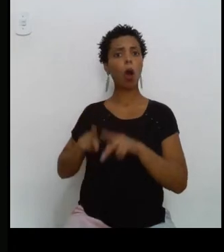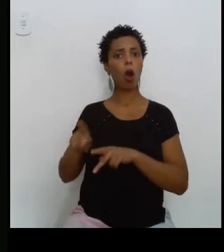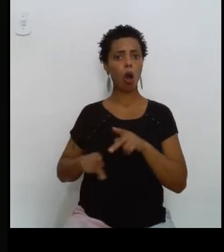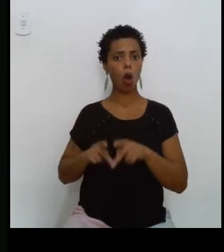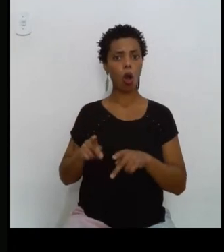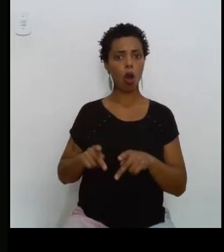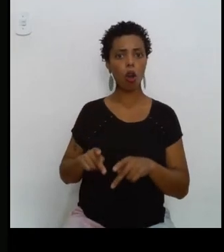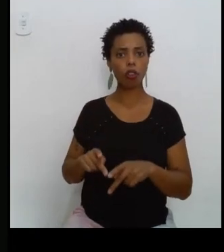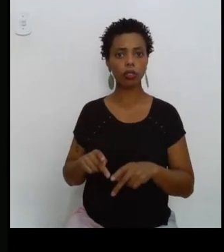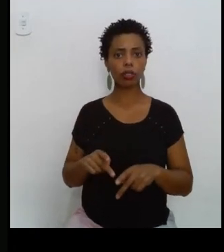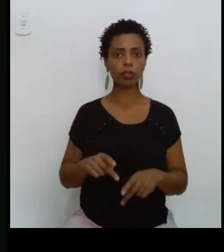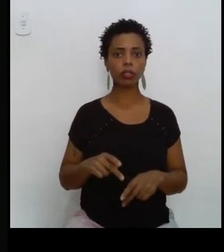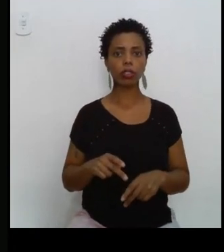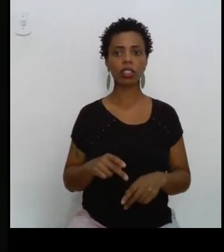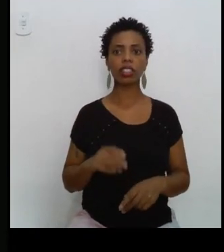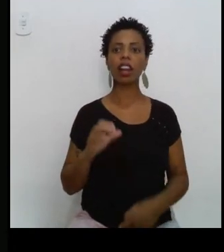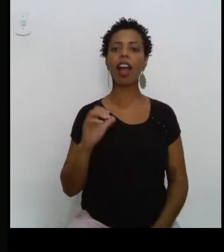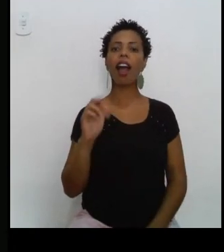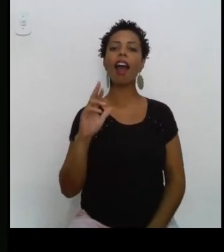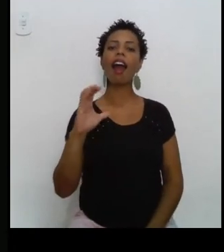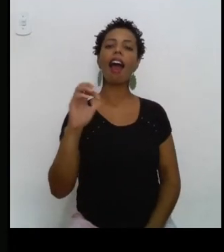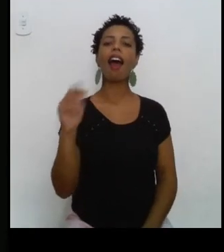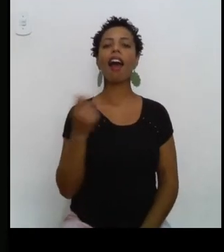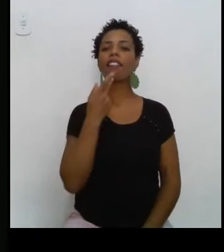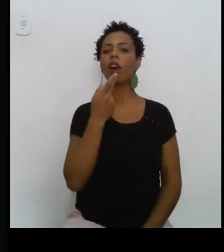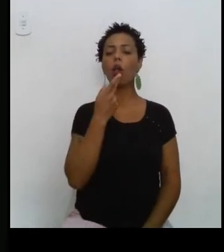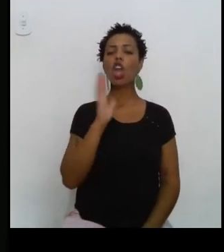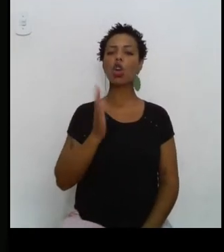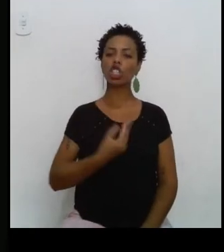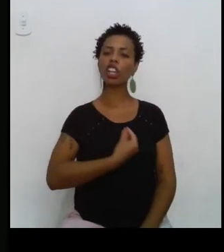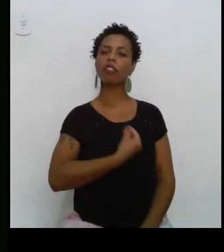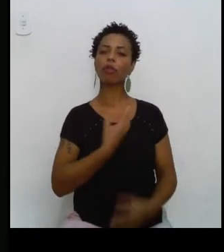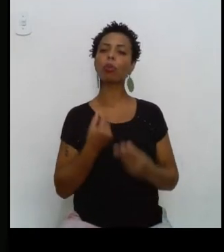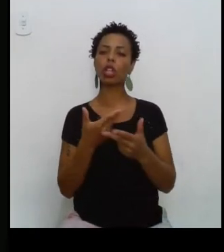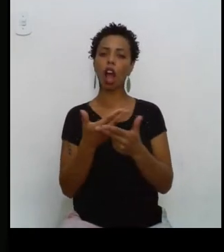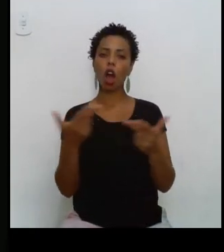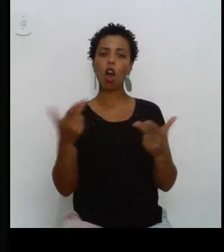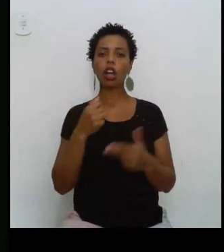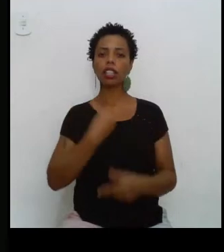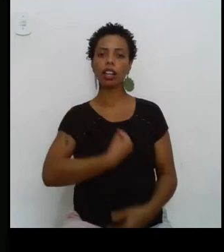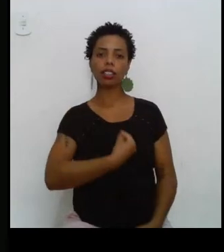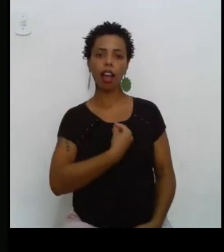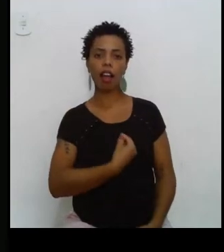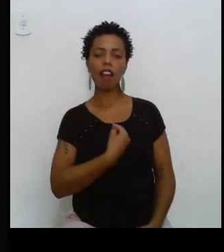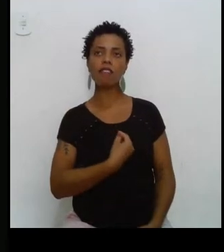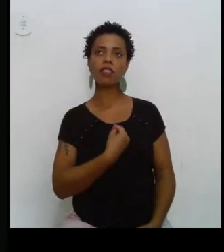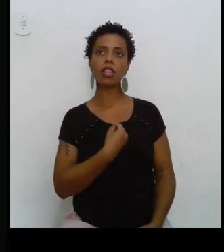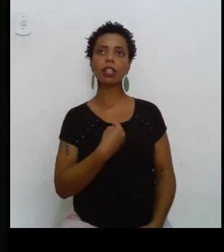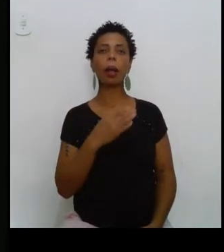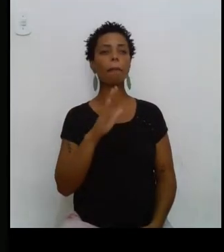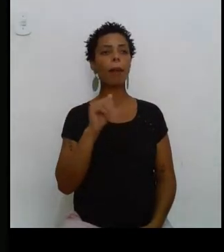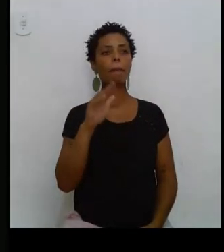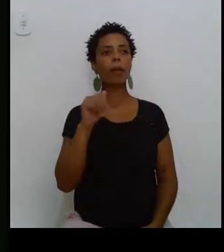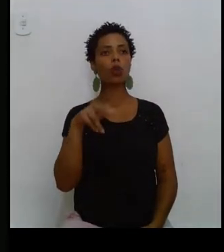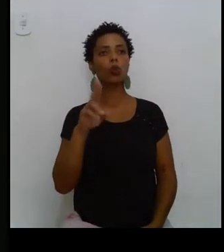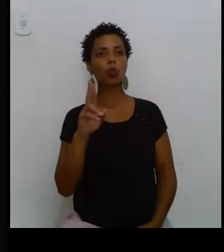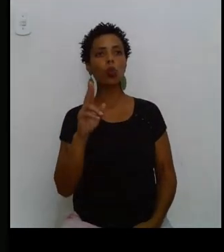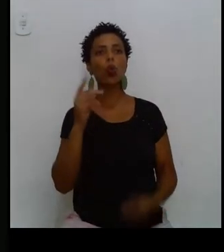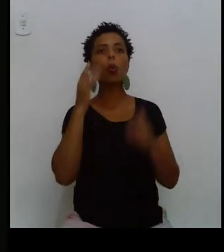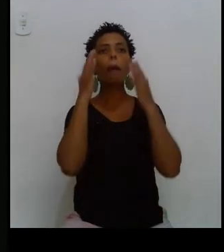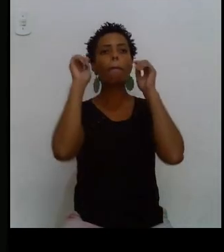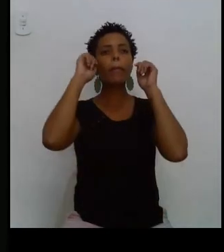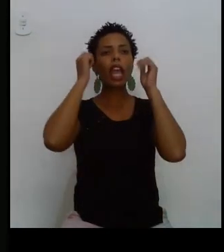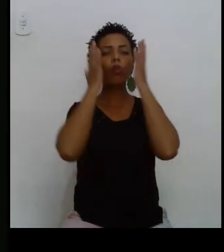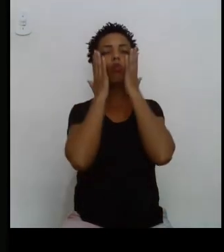e eu já vivi muita coisa nessa vida eles babando com lágrimas escorrendo o seu rosto Retiro mas só